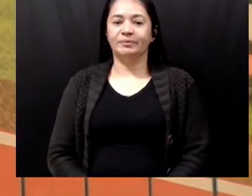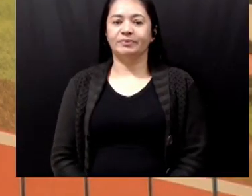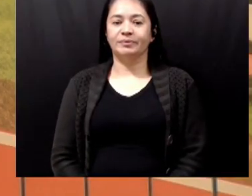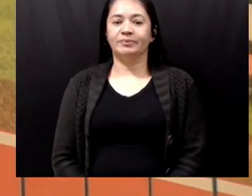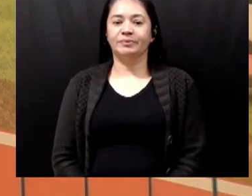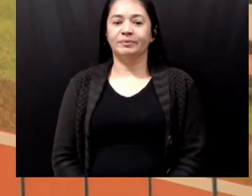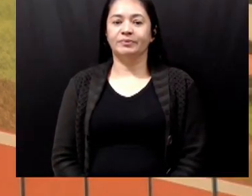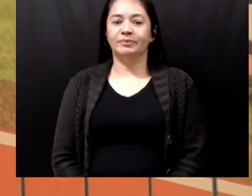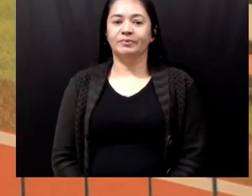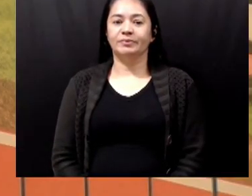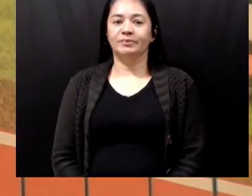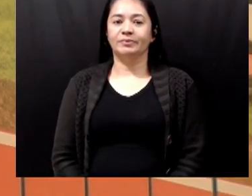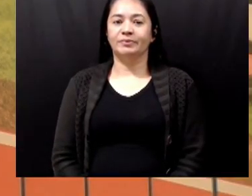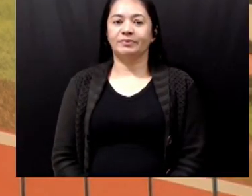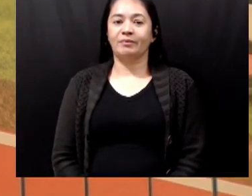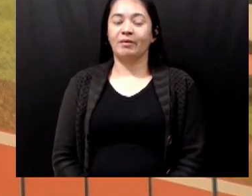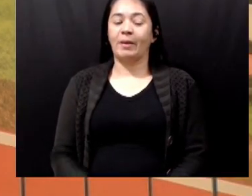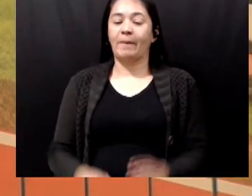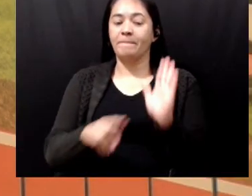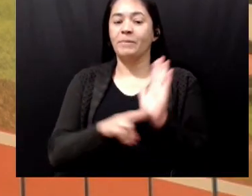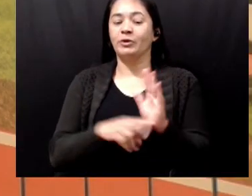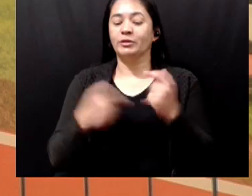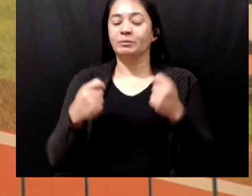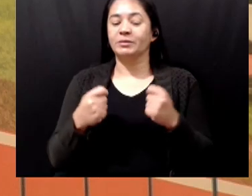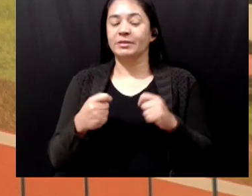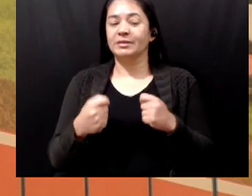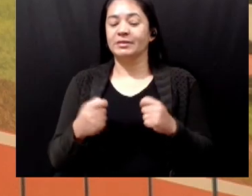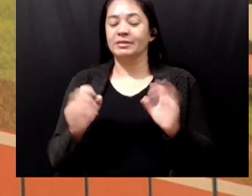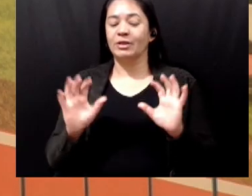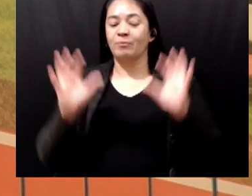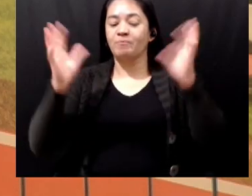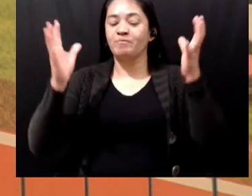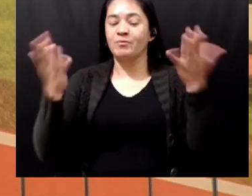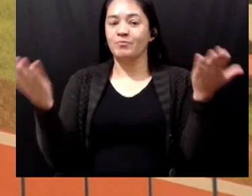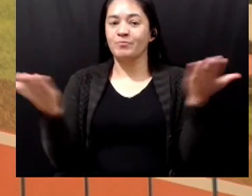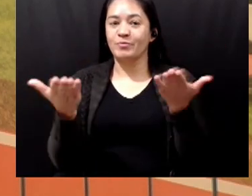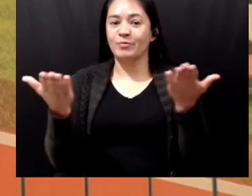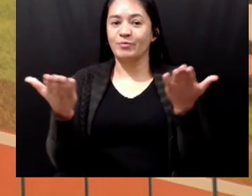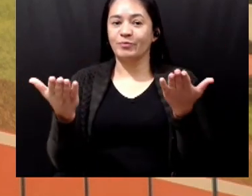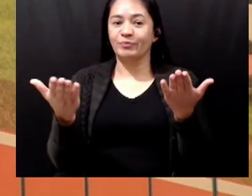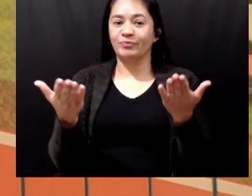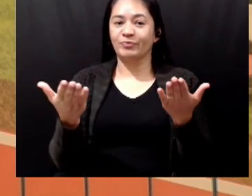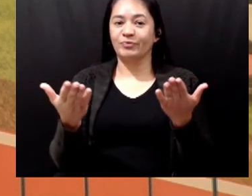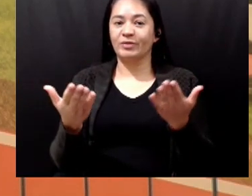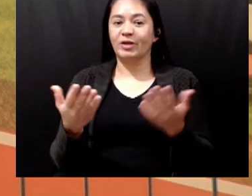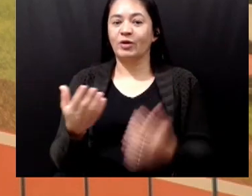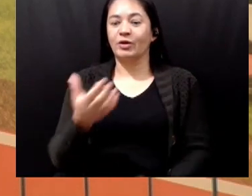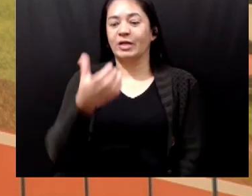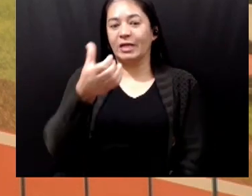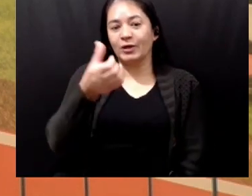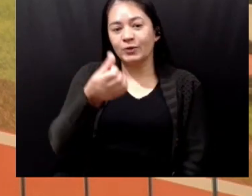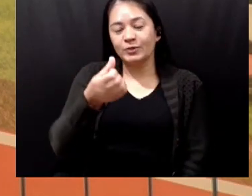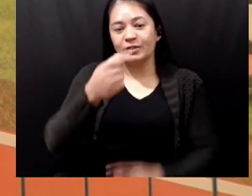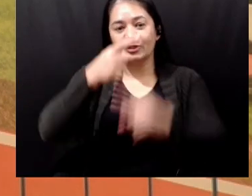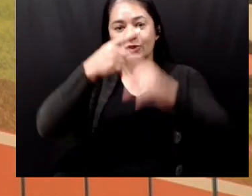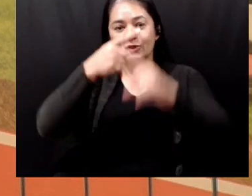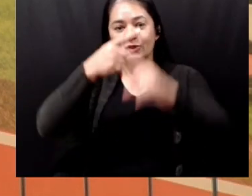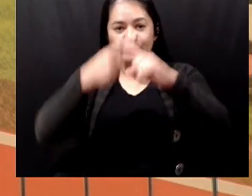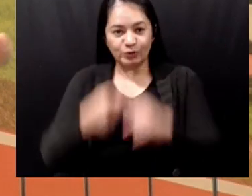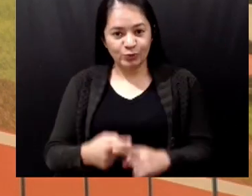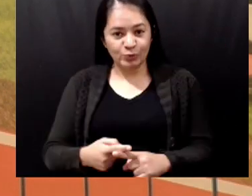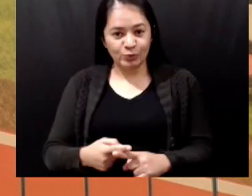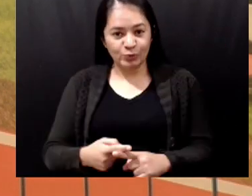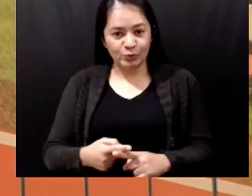Ponto que deve ser celebrado, viu? O Guarani agora chega ao 6º jogo de invencibilidade. Neste período,